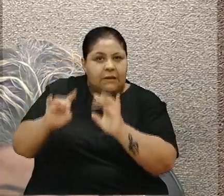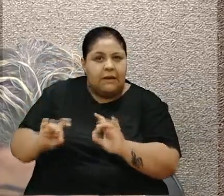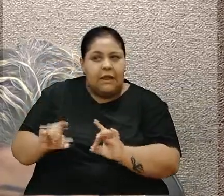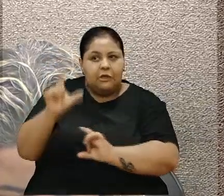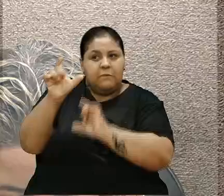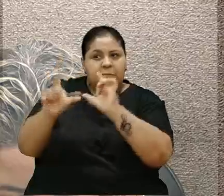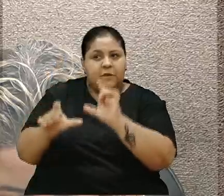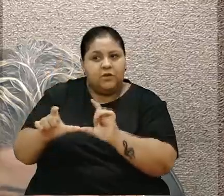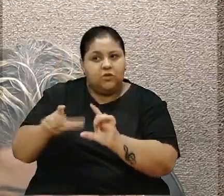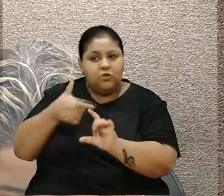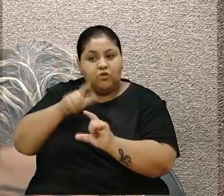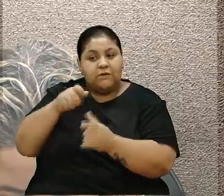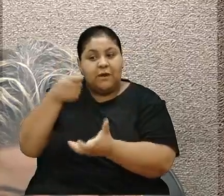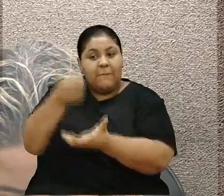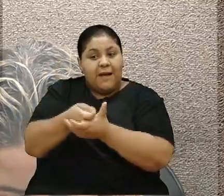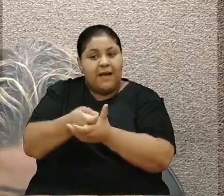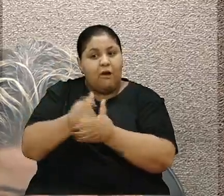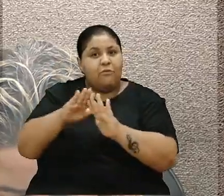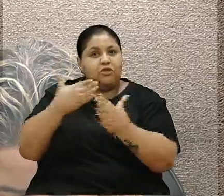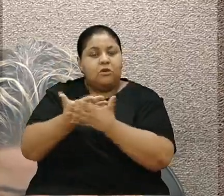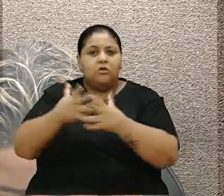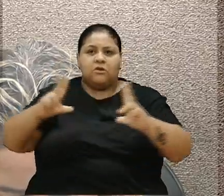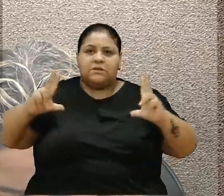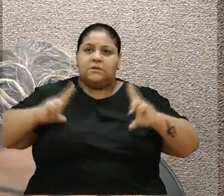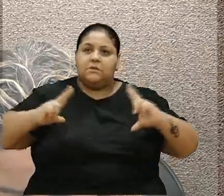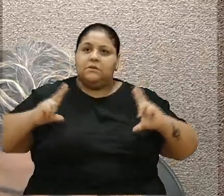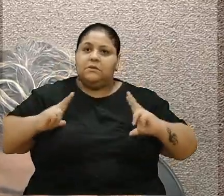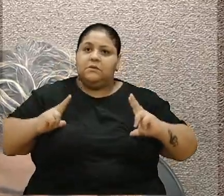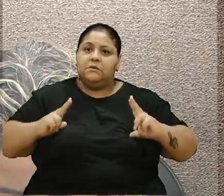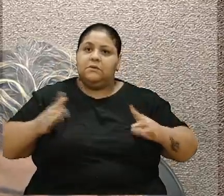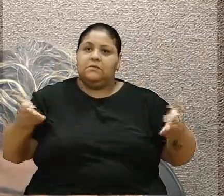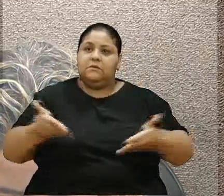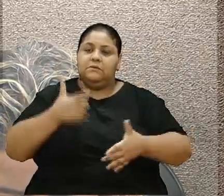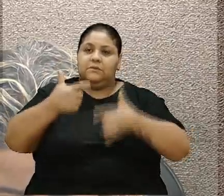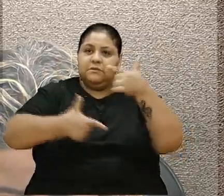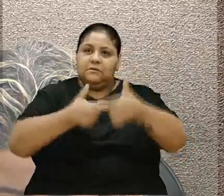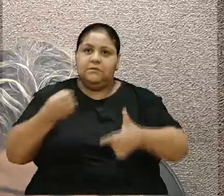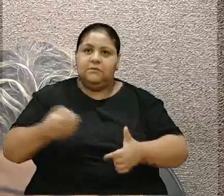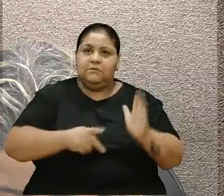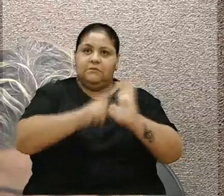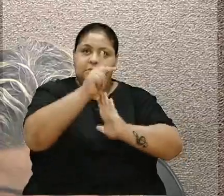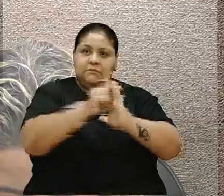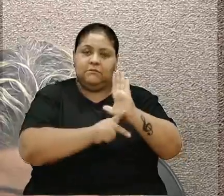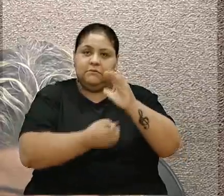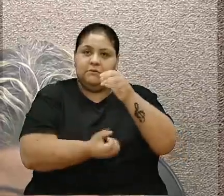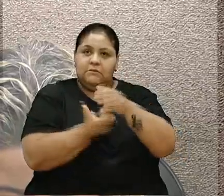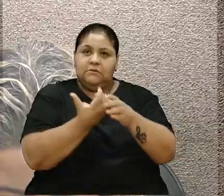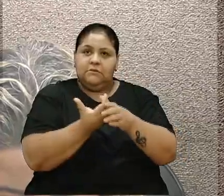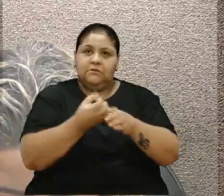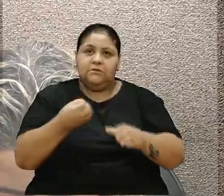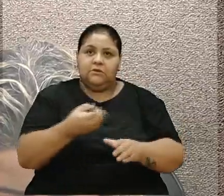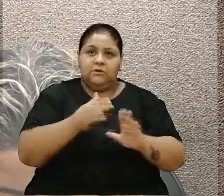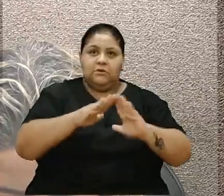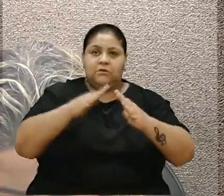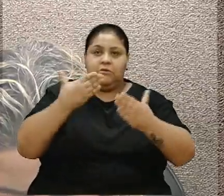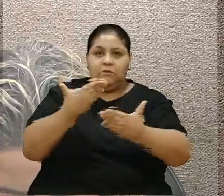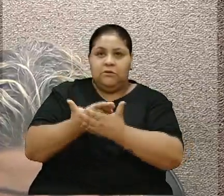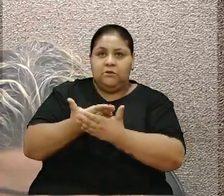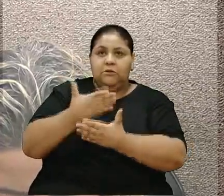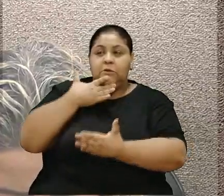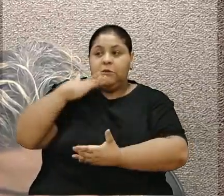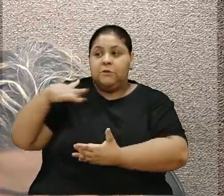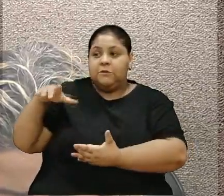uma escola particular. Estou trabalhando agora no meu novo projeto, que é a instalação da nova escola infantil de Santa Lúcia do